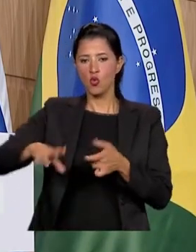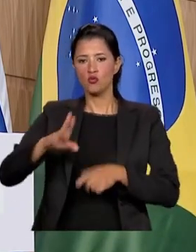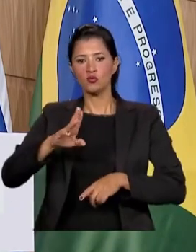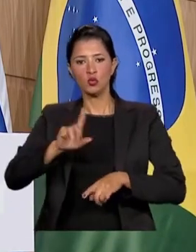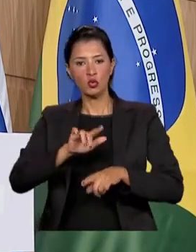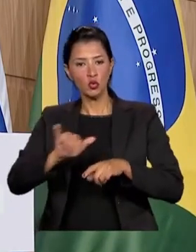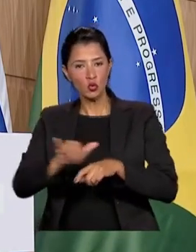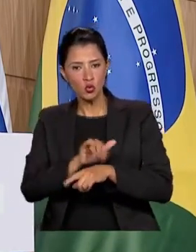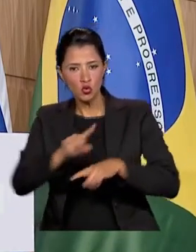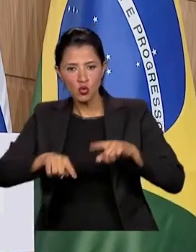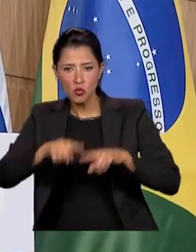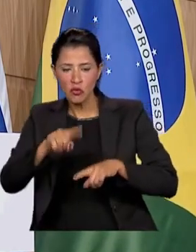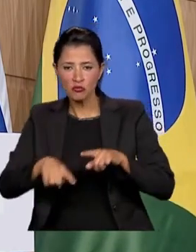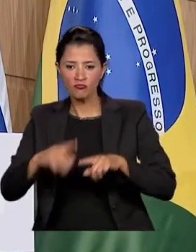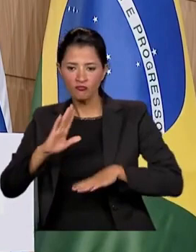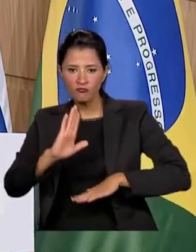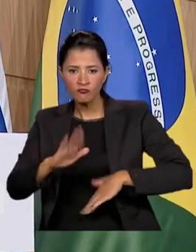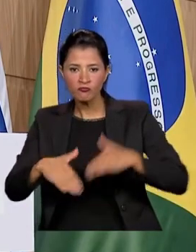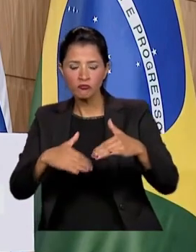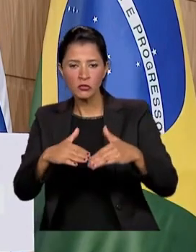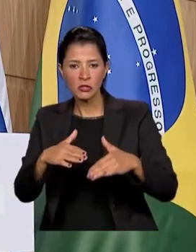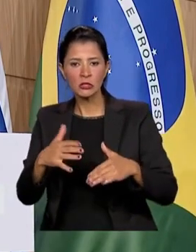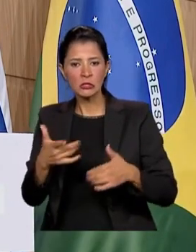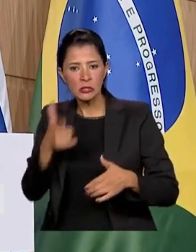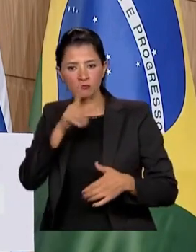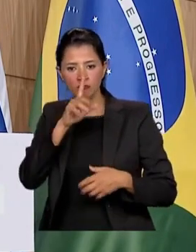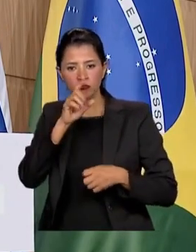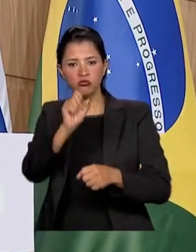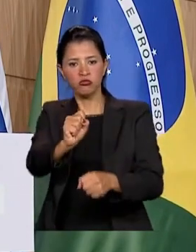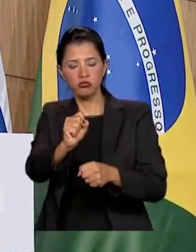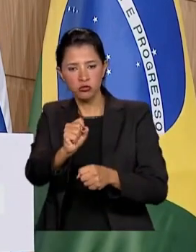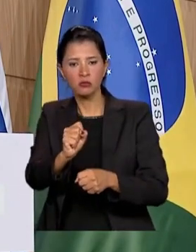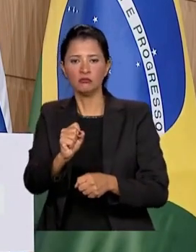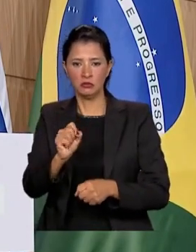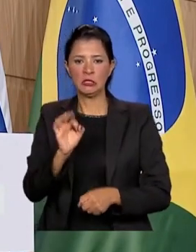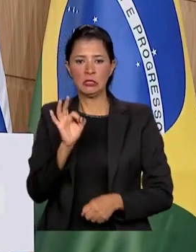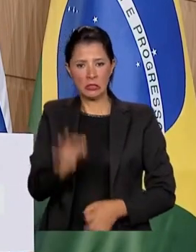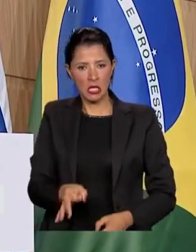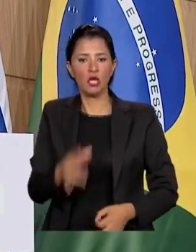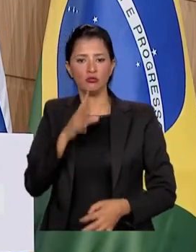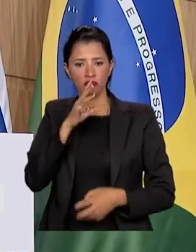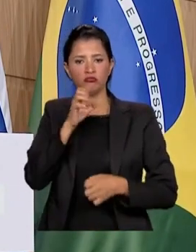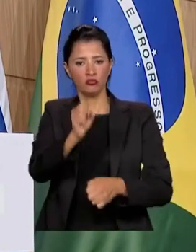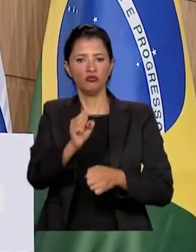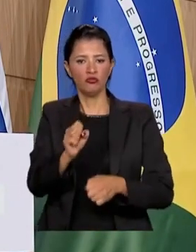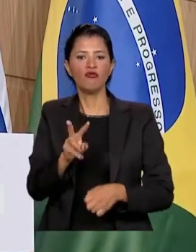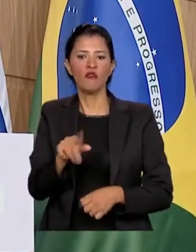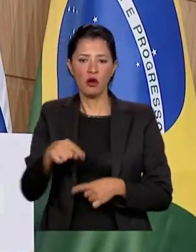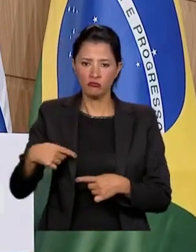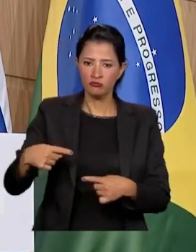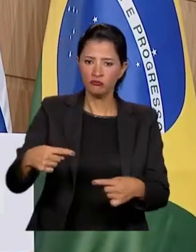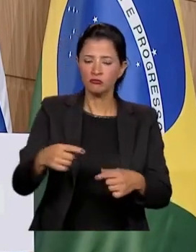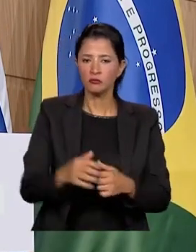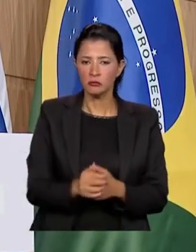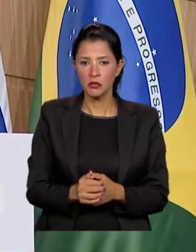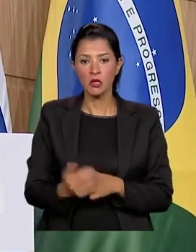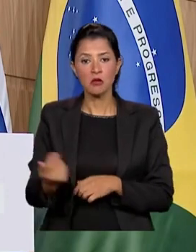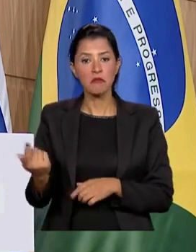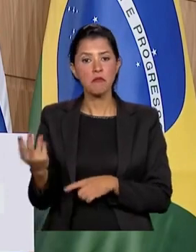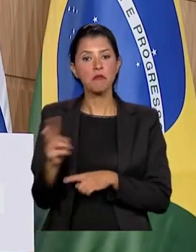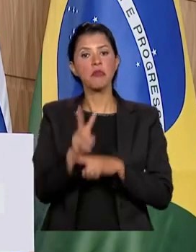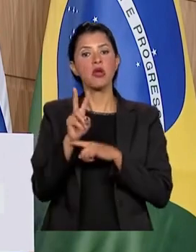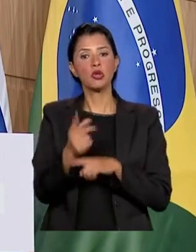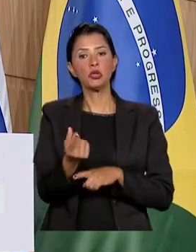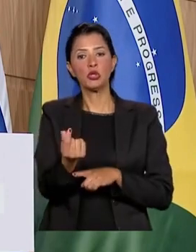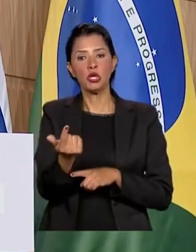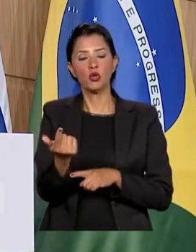desenvolvimento que fosse forte, e certamente será forte, que empreste dinheiro na